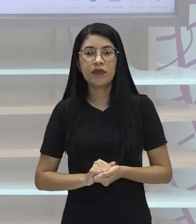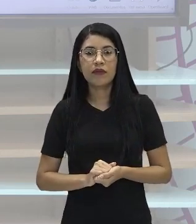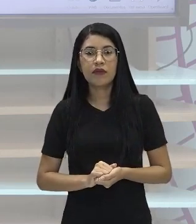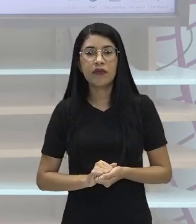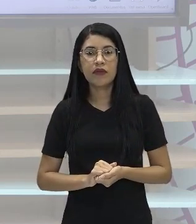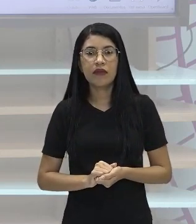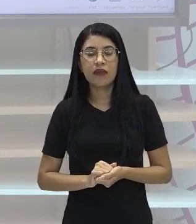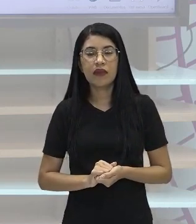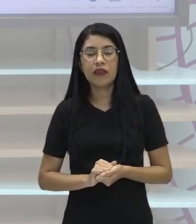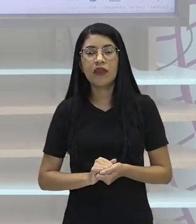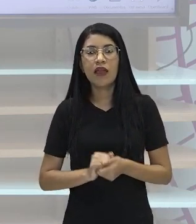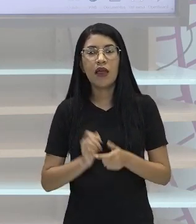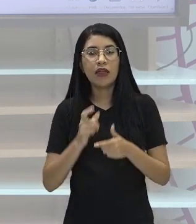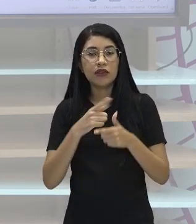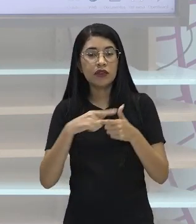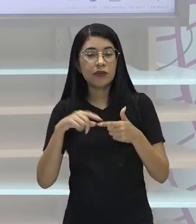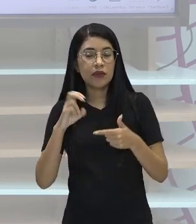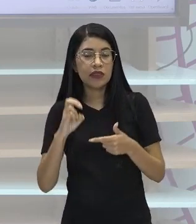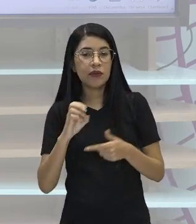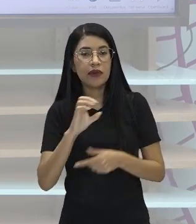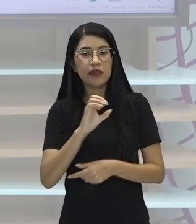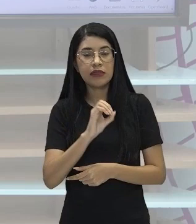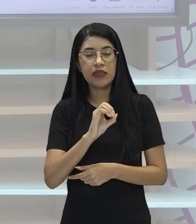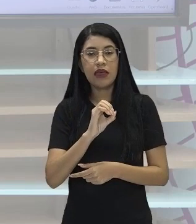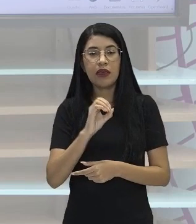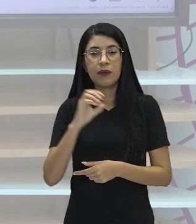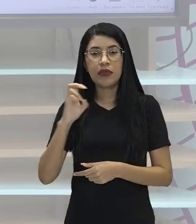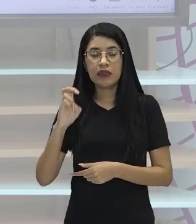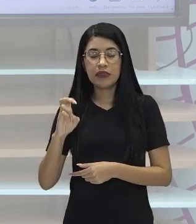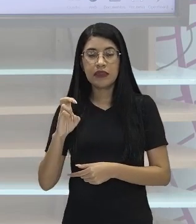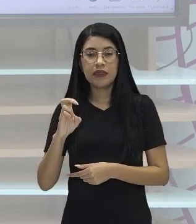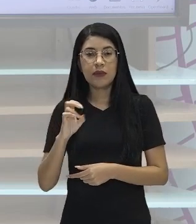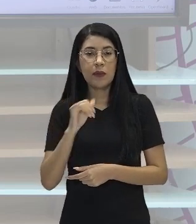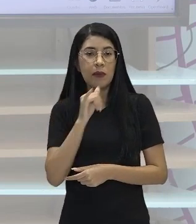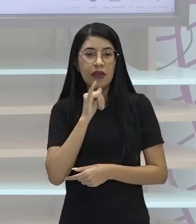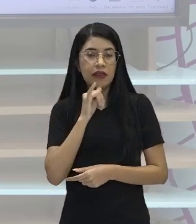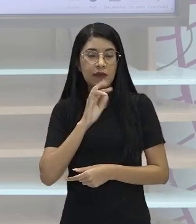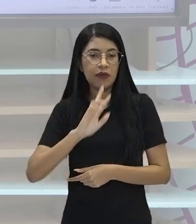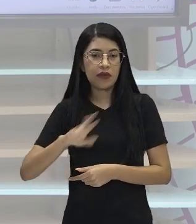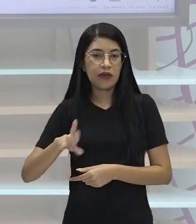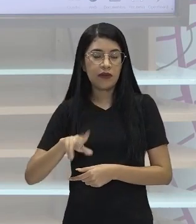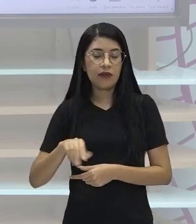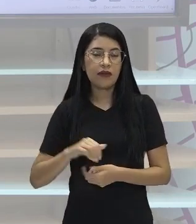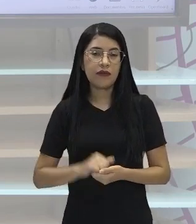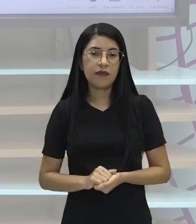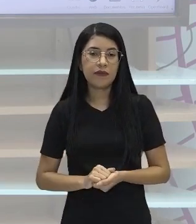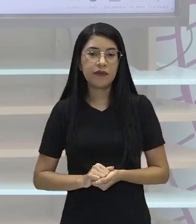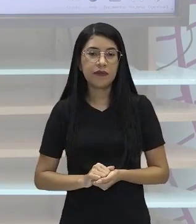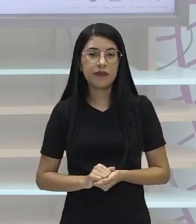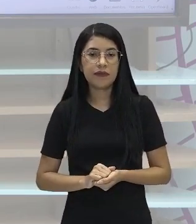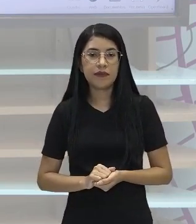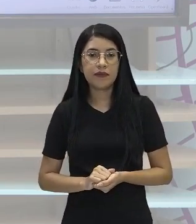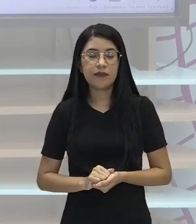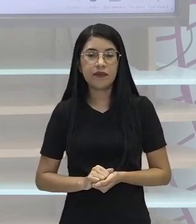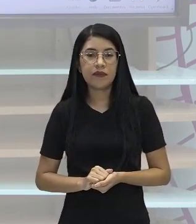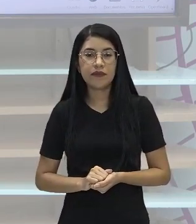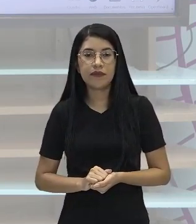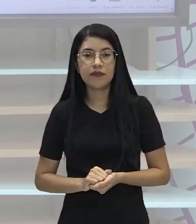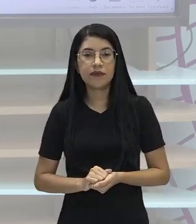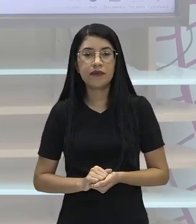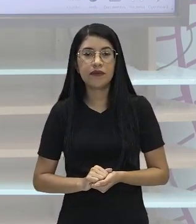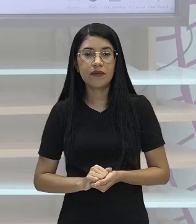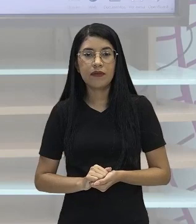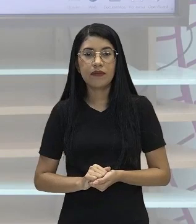quando ele termina em 0 e 5. Não é o nosso caso. O nosso caso aqui acaba em 1. Então, não é. Vamos